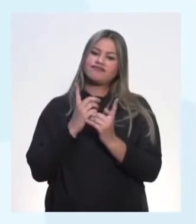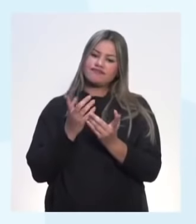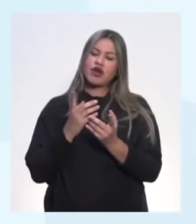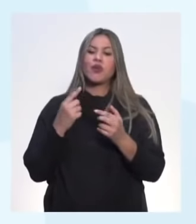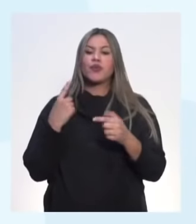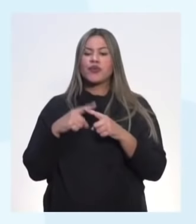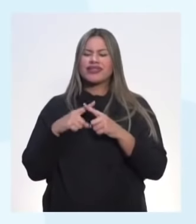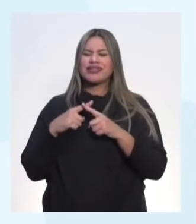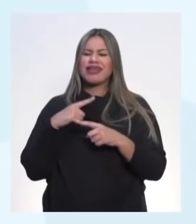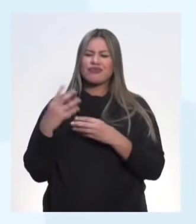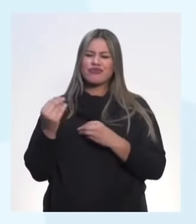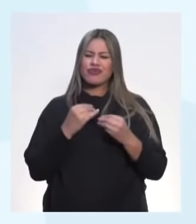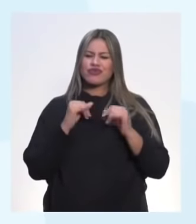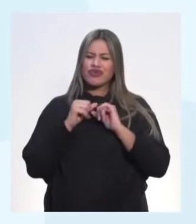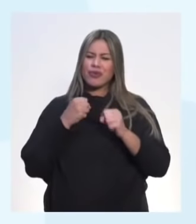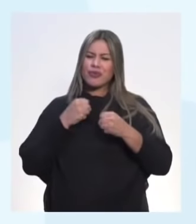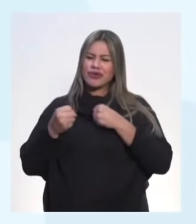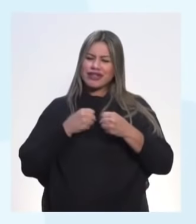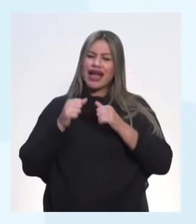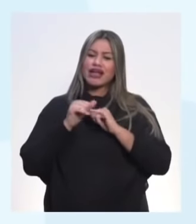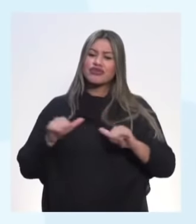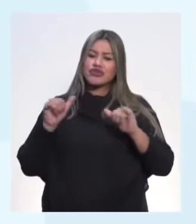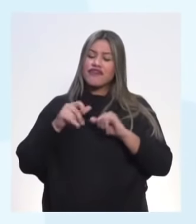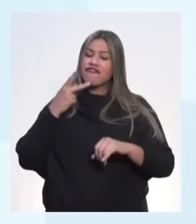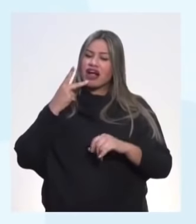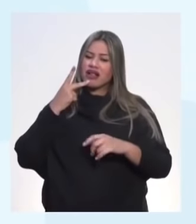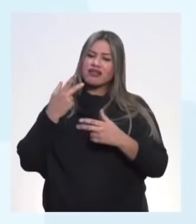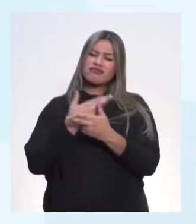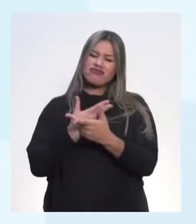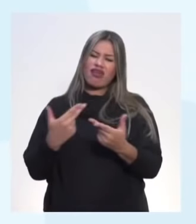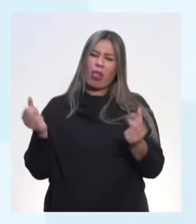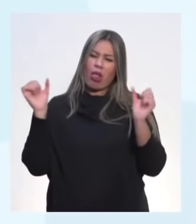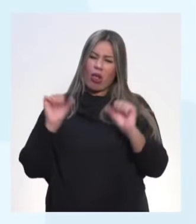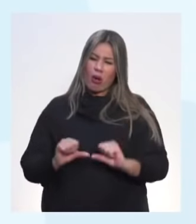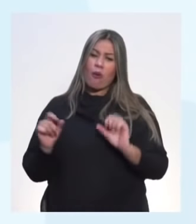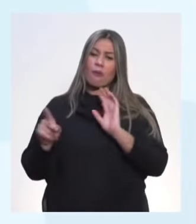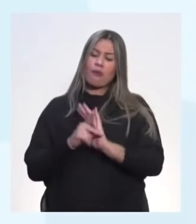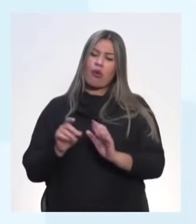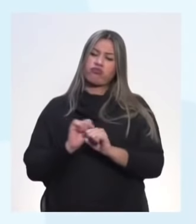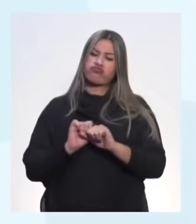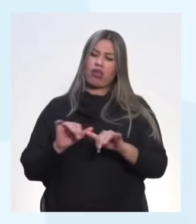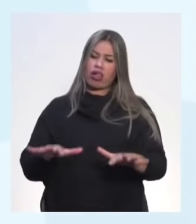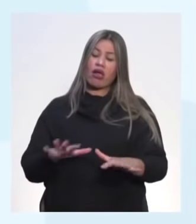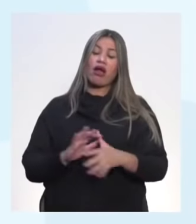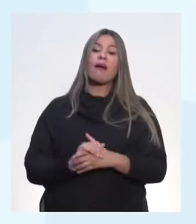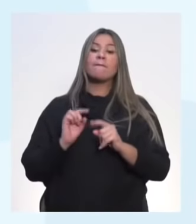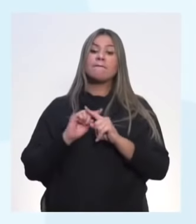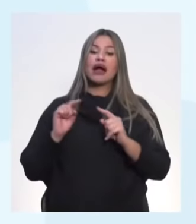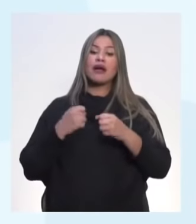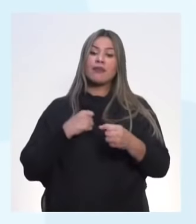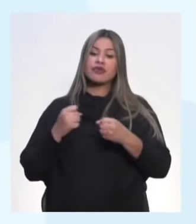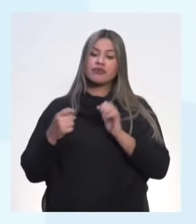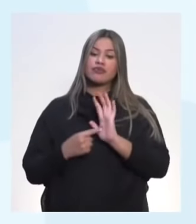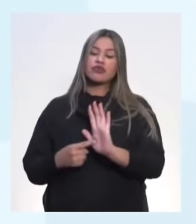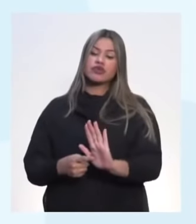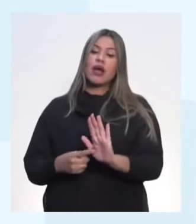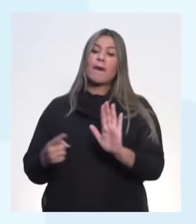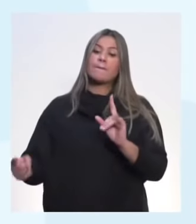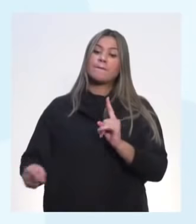várias reportagens e notícias por aí falando do lado negativo da pandemia, certo, Andréia? Uhum. O que ele quis mostrar com essa reportagem? O